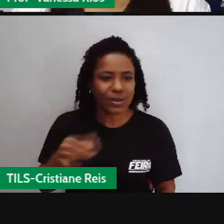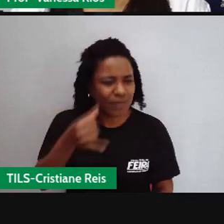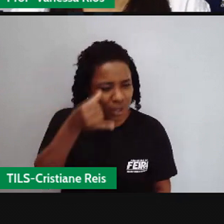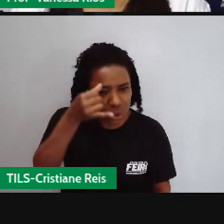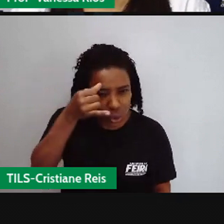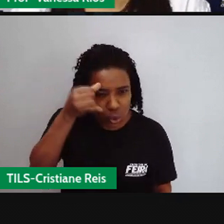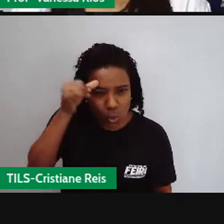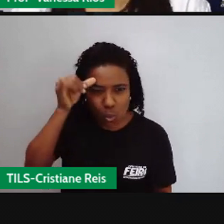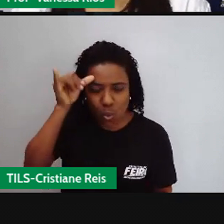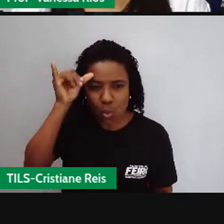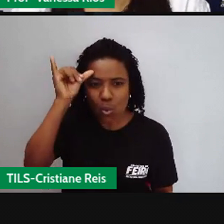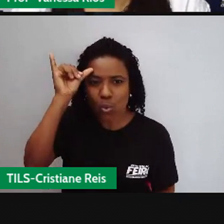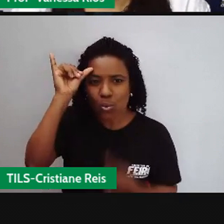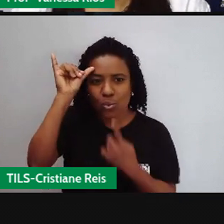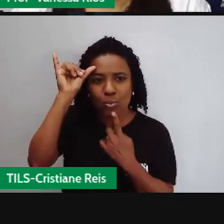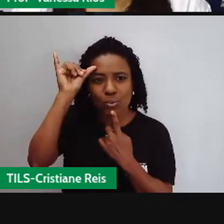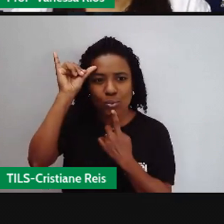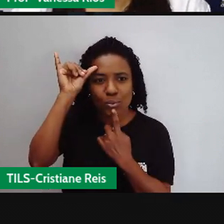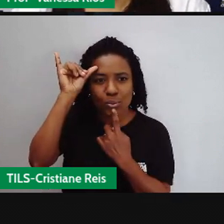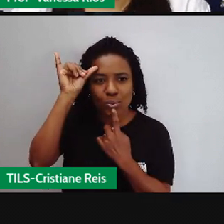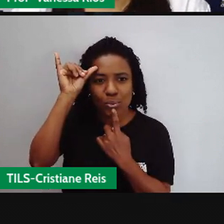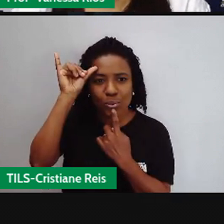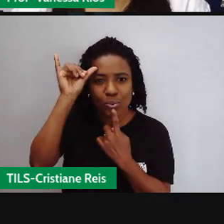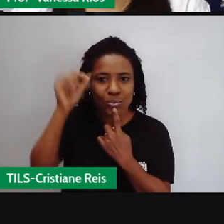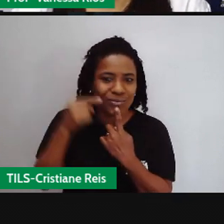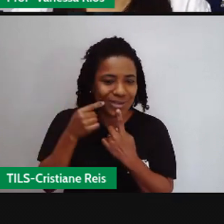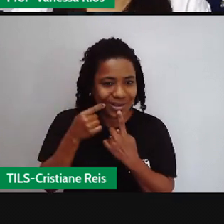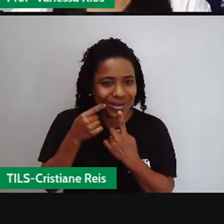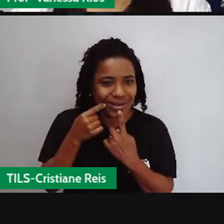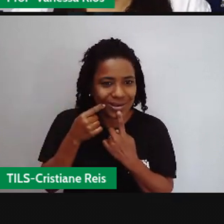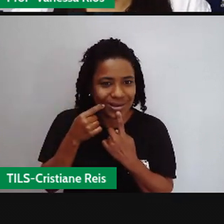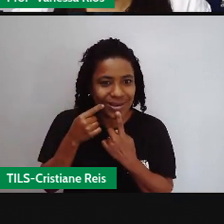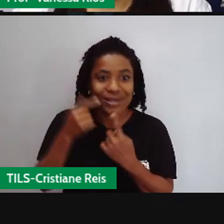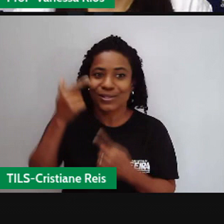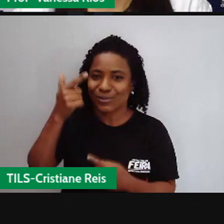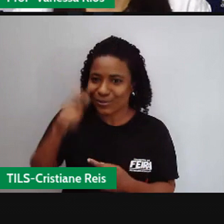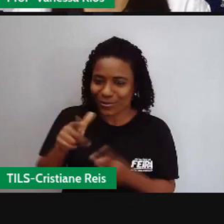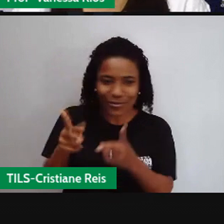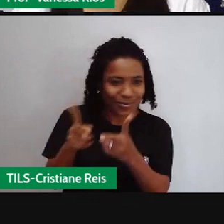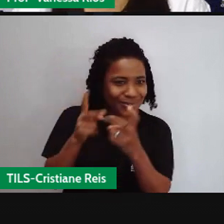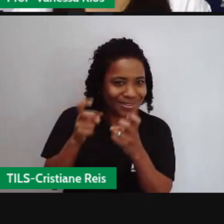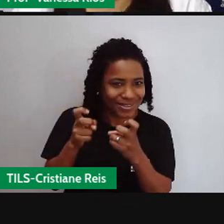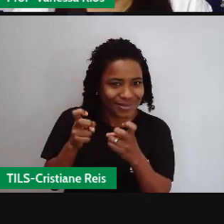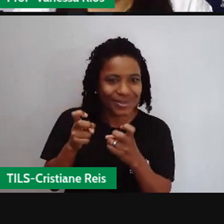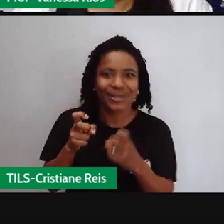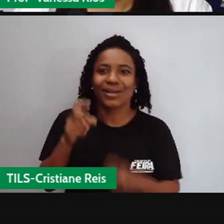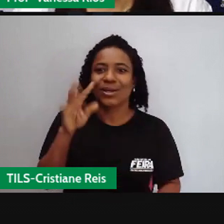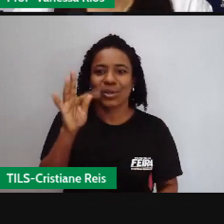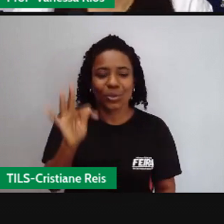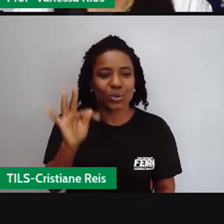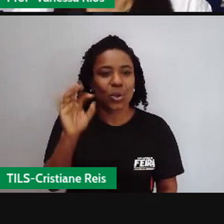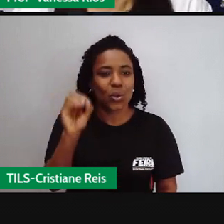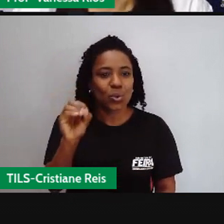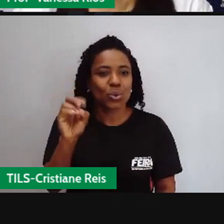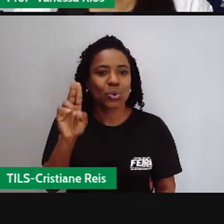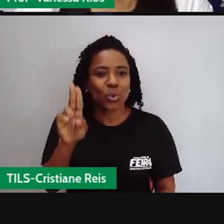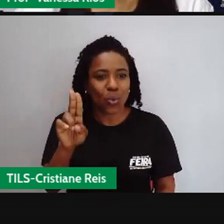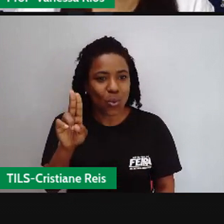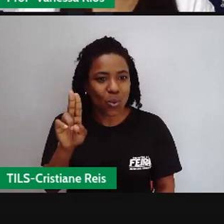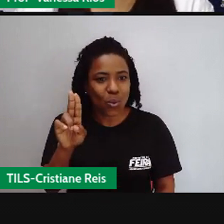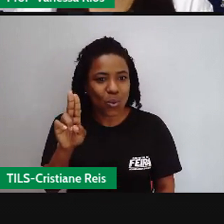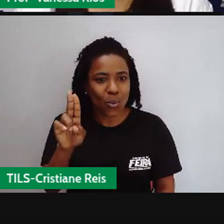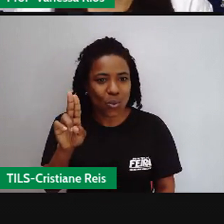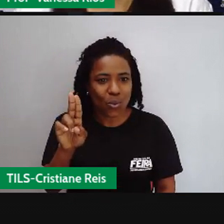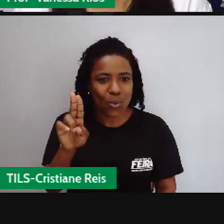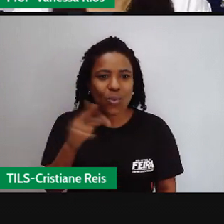touro. Novamente, nós identificamos aí que a sílaba tou é a sílaba tônica e o O, nesse caso